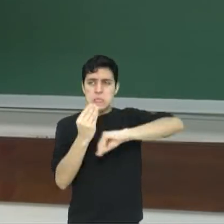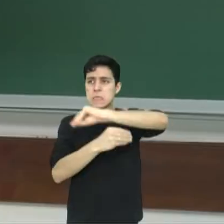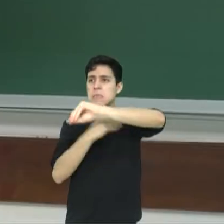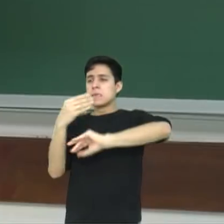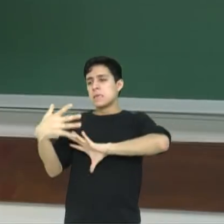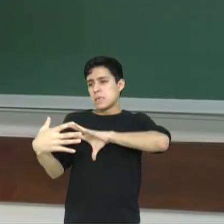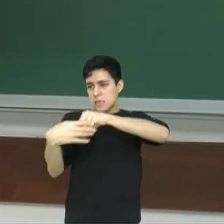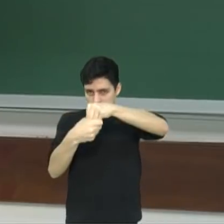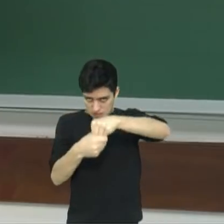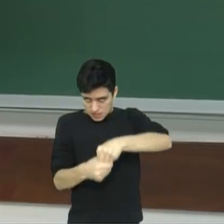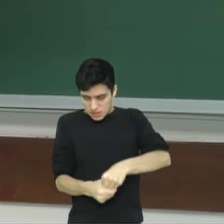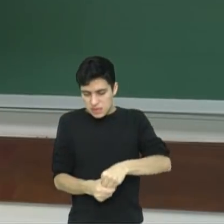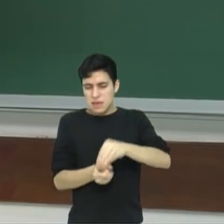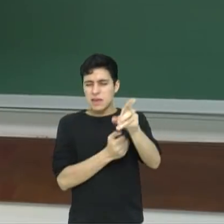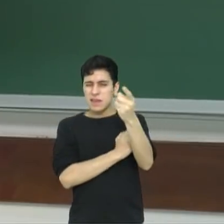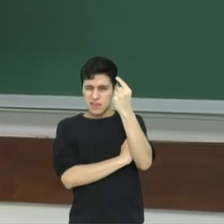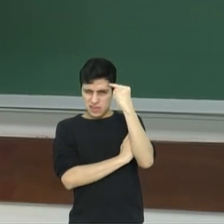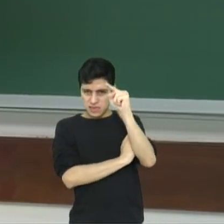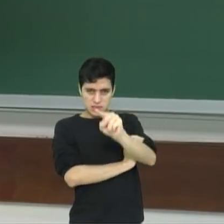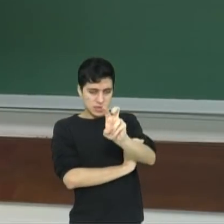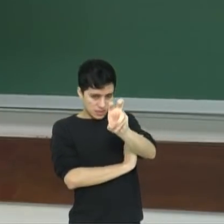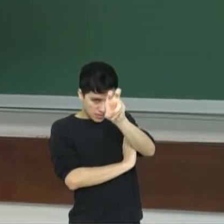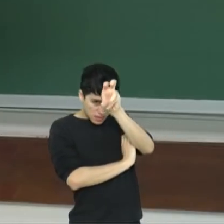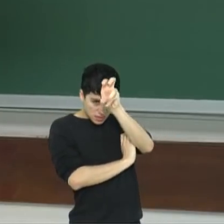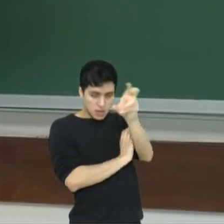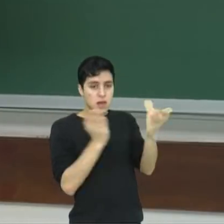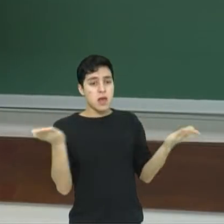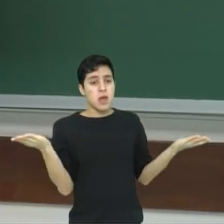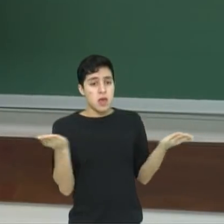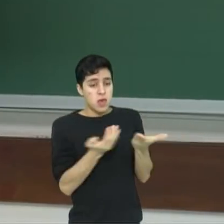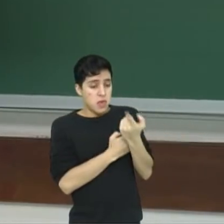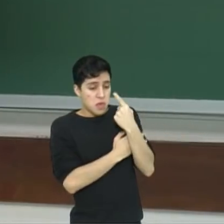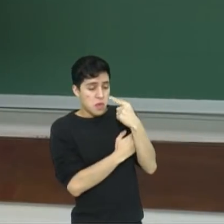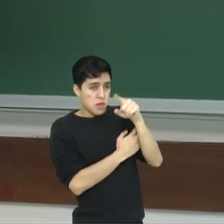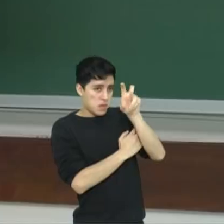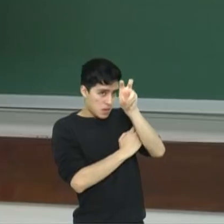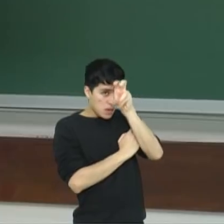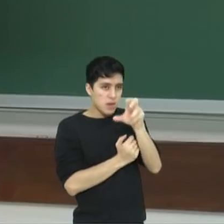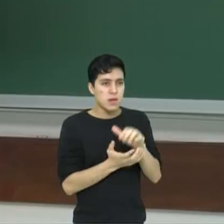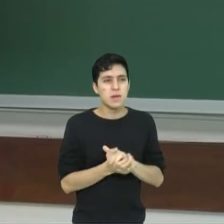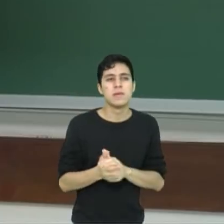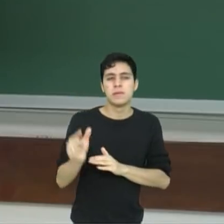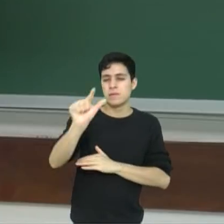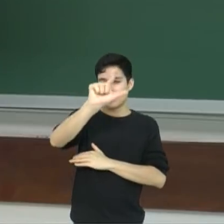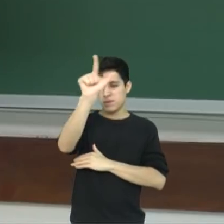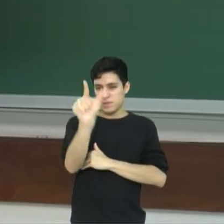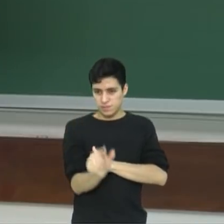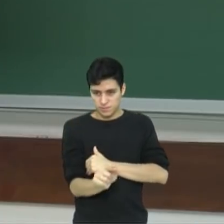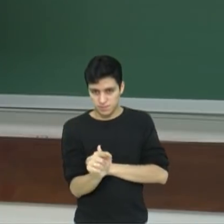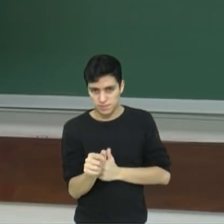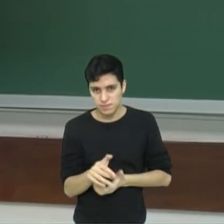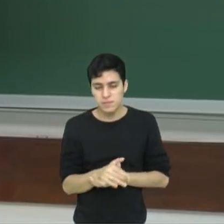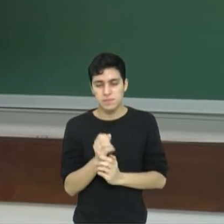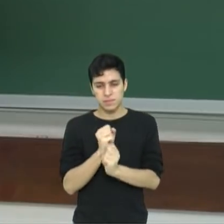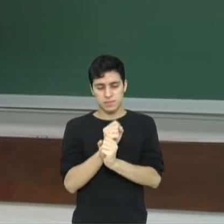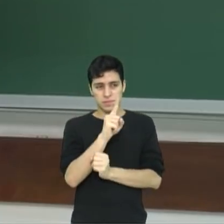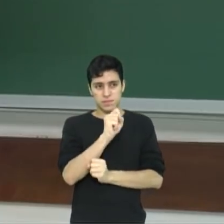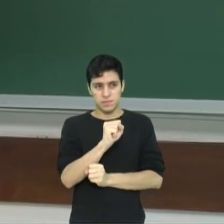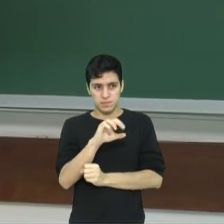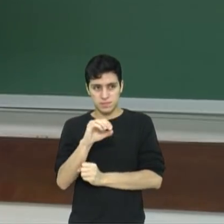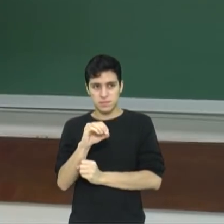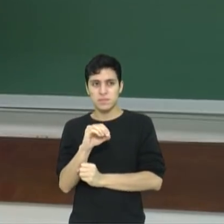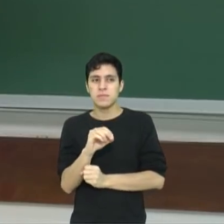africanas. Pensa no Egito. Olha o Egito. Esse é a região do Egito em 1880. Olha como